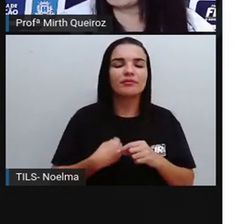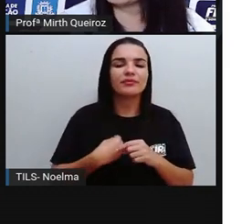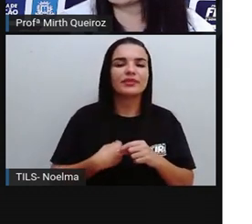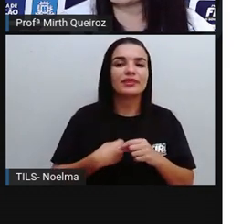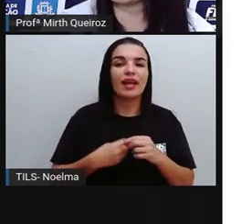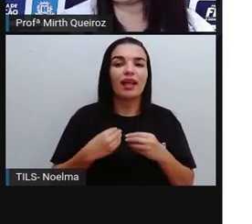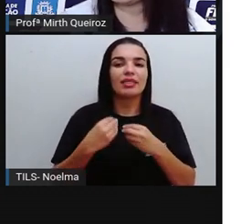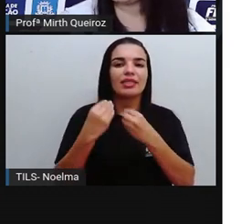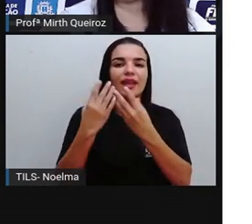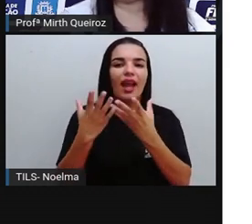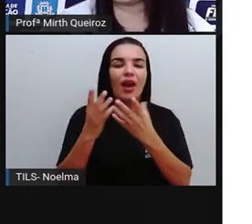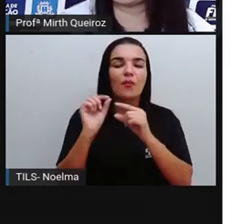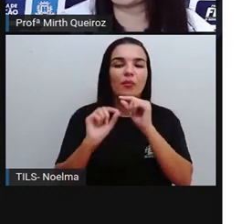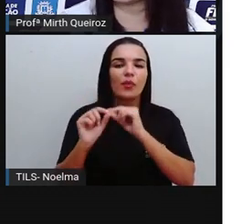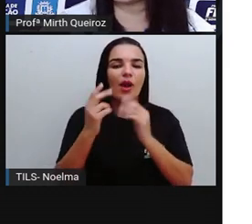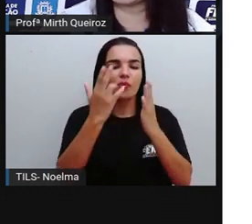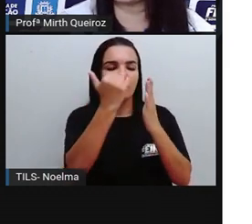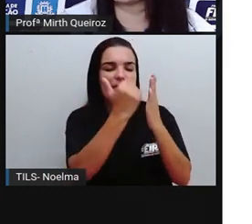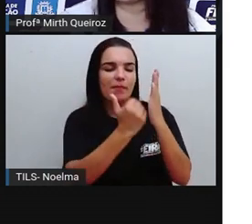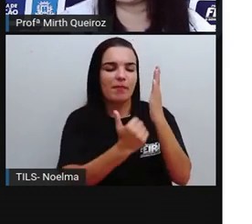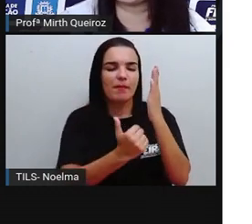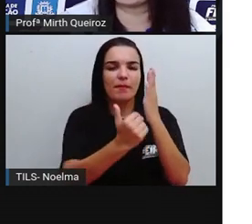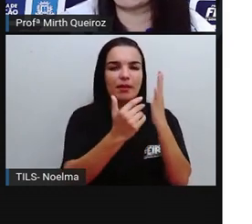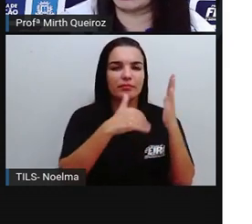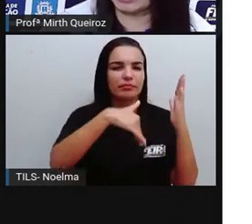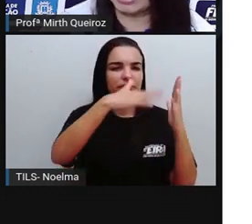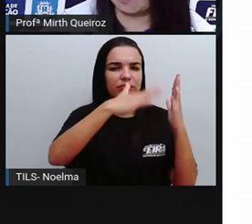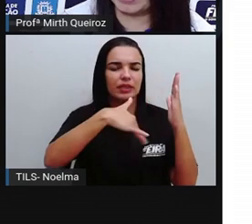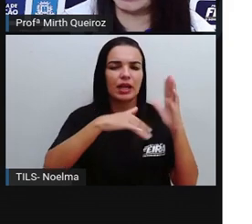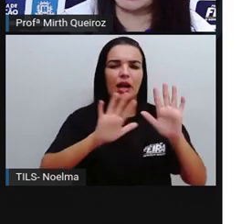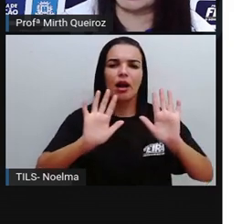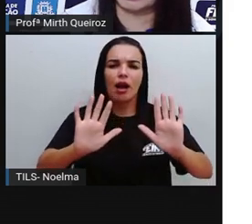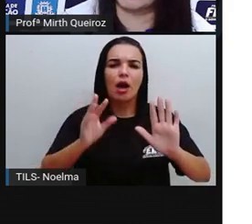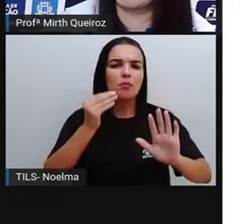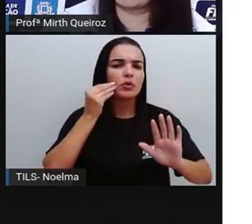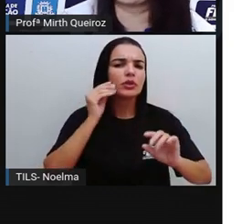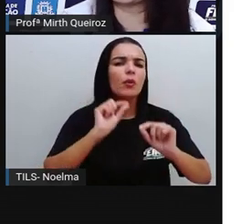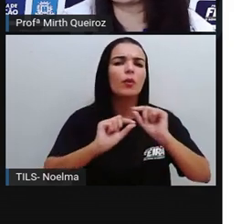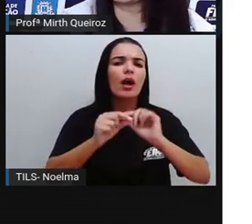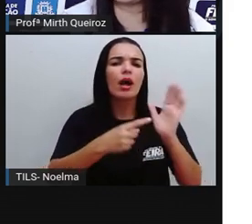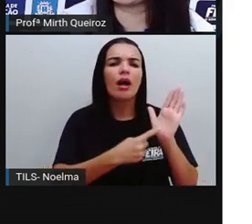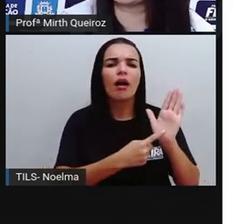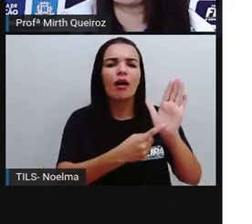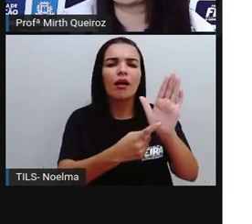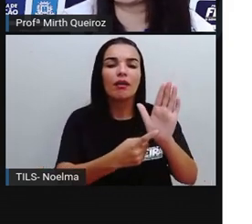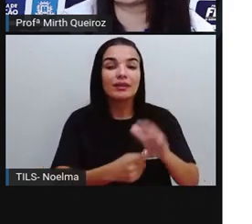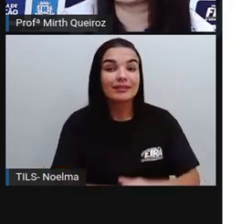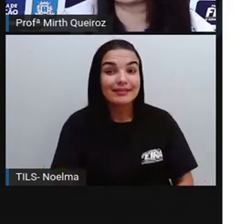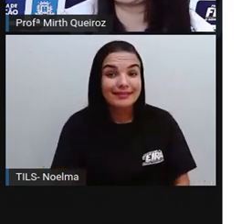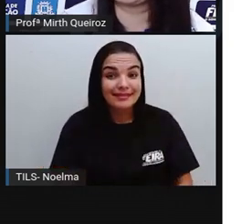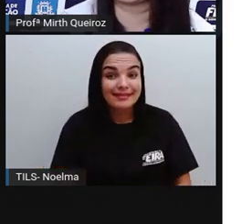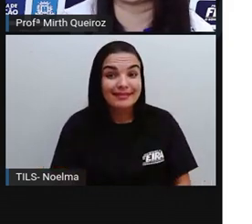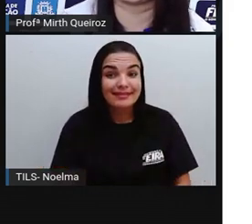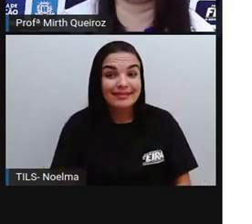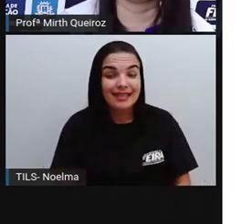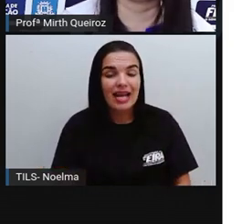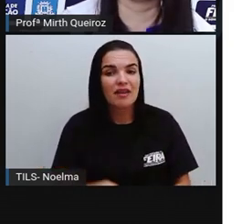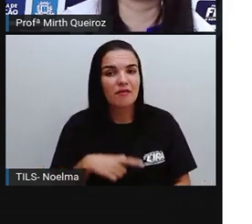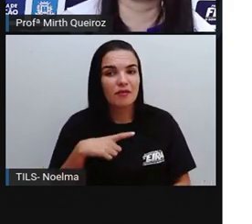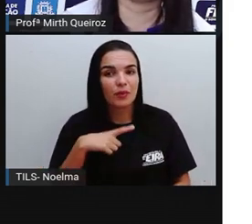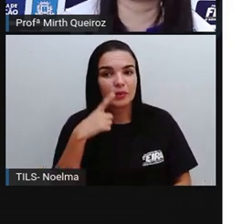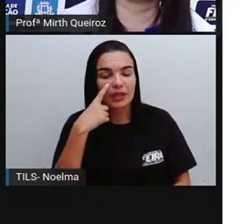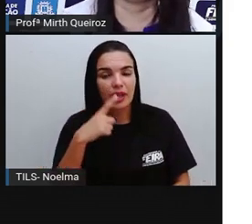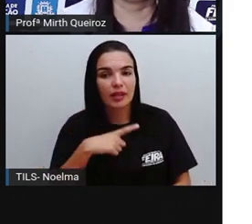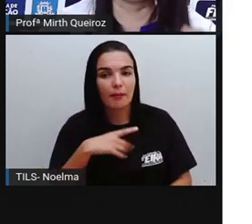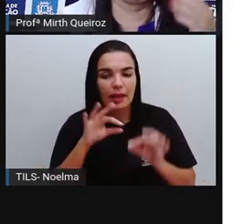uma imagem, né? Que ele quis representar aí. Mas o que foi que ele quis representar? A presença muito forte das linhas, né,